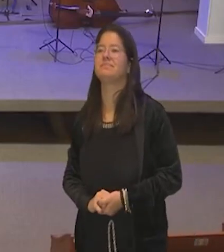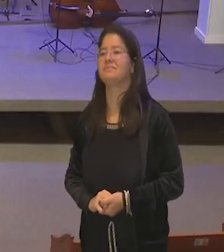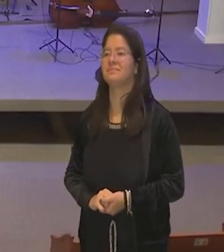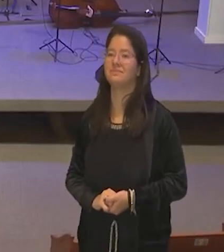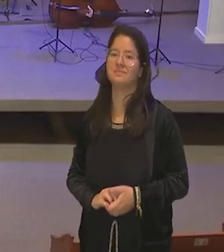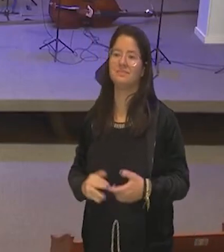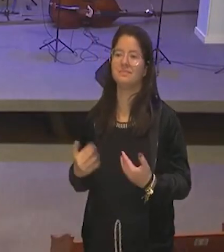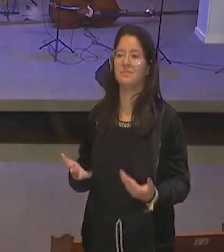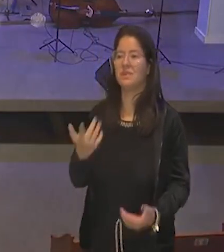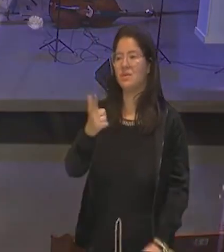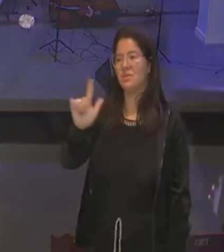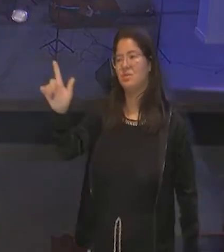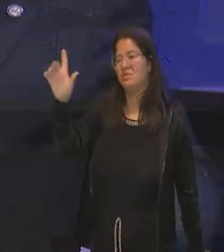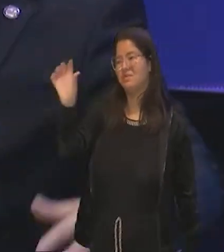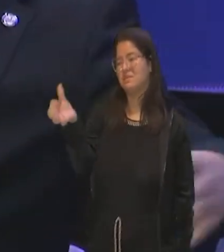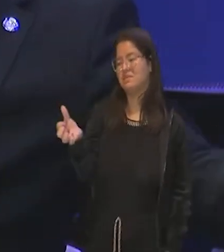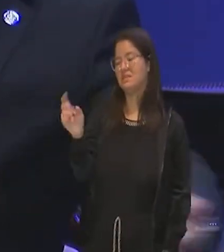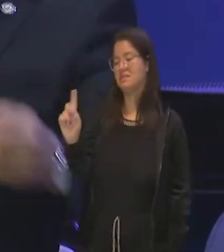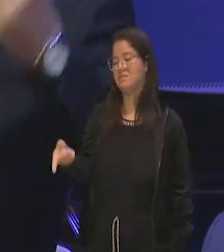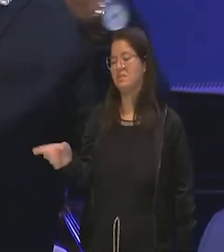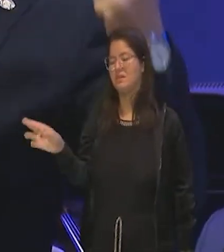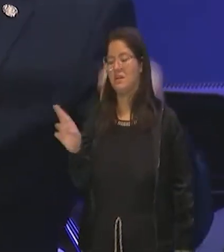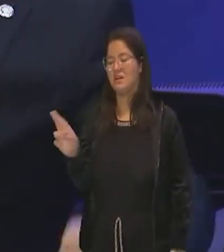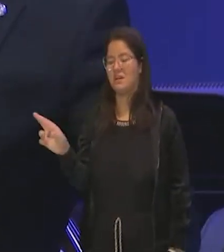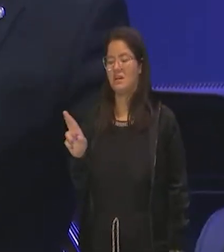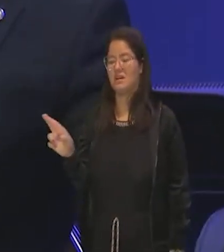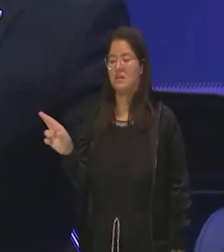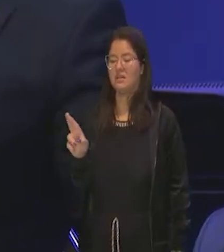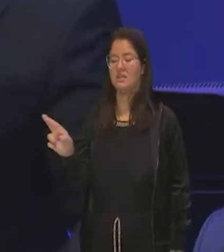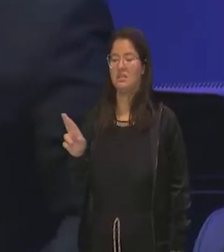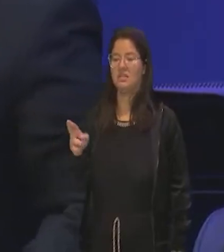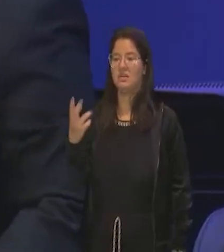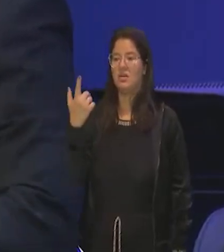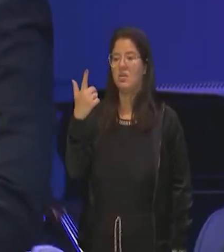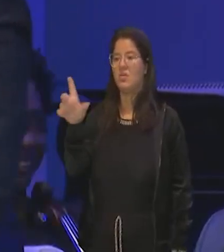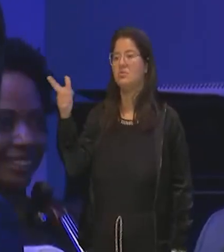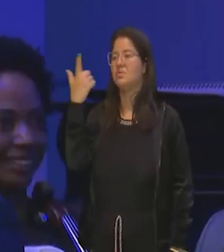E o outro deu 6, o outro pegou muitas cotas.